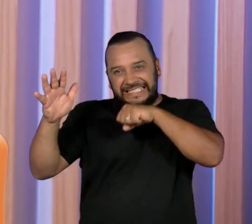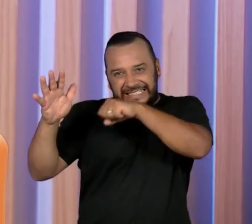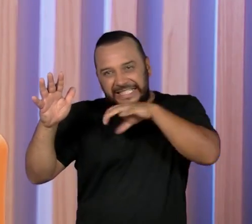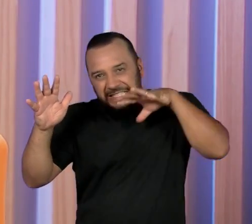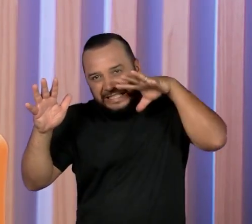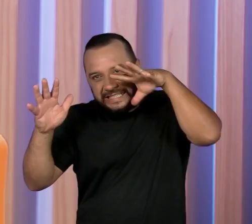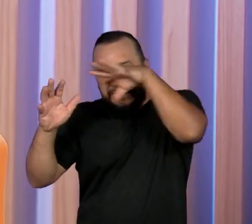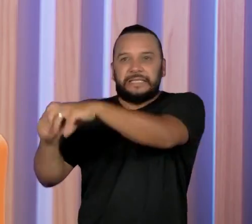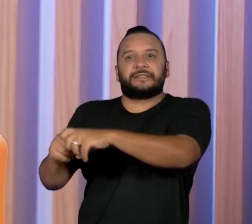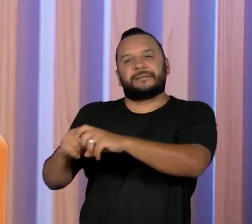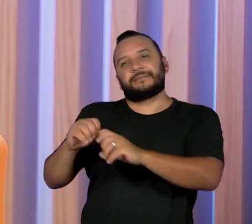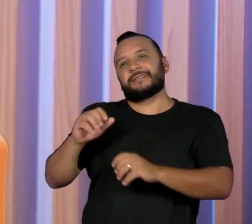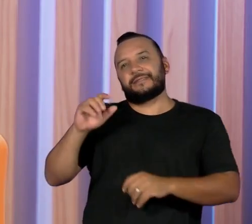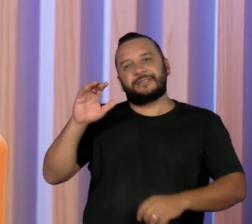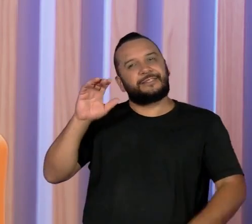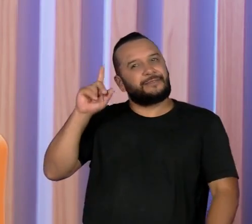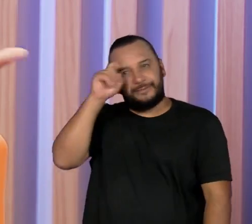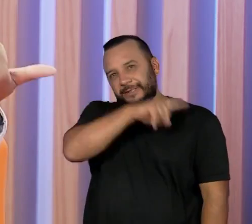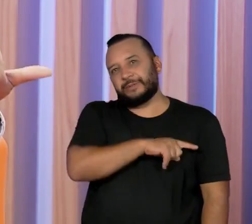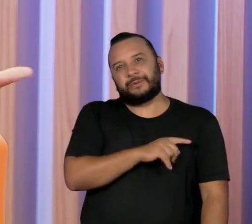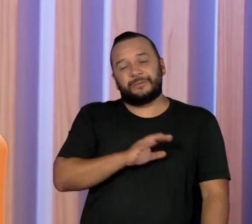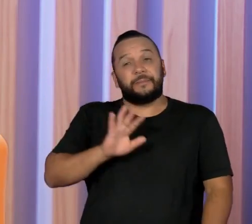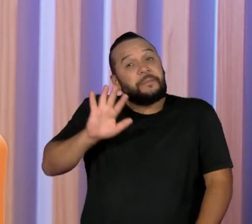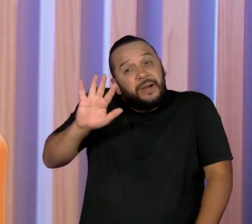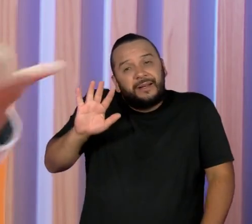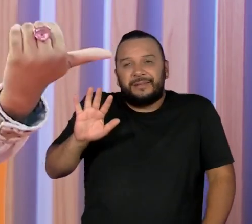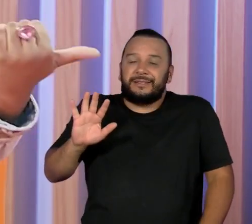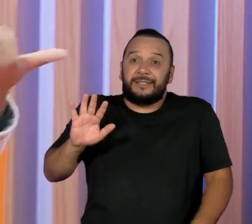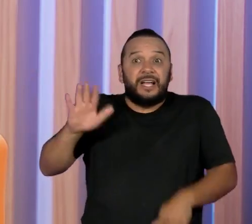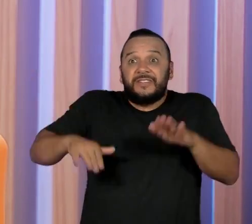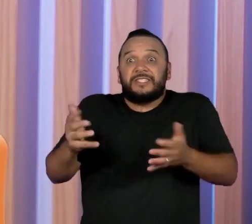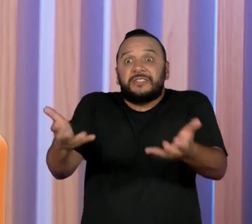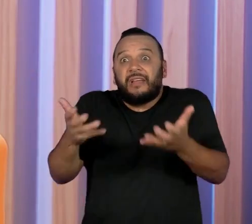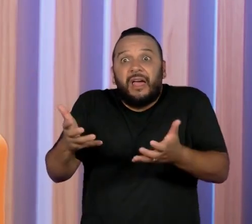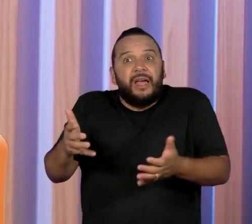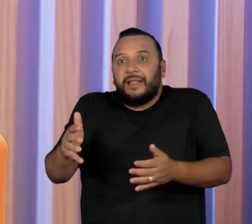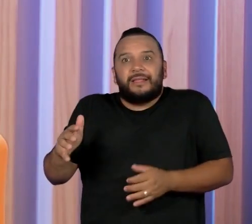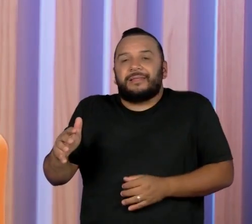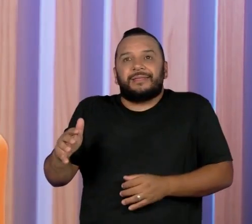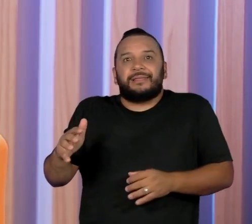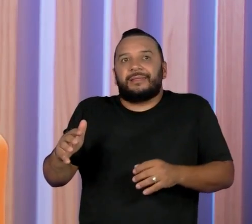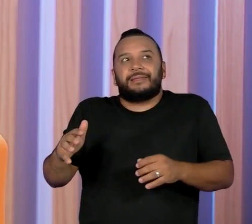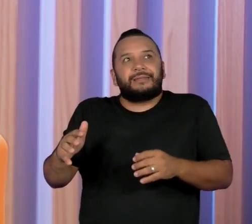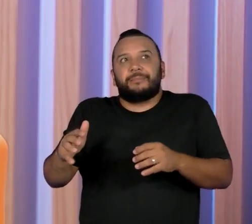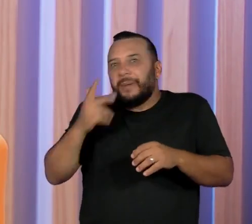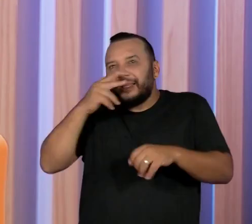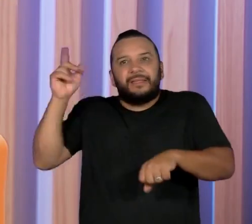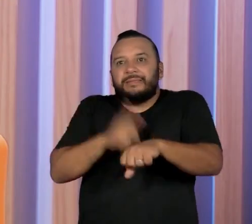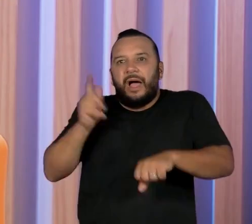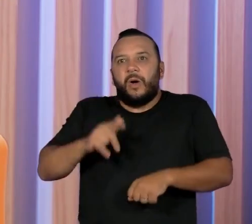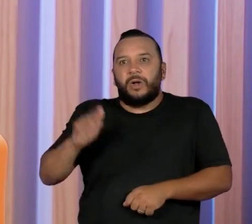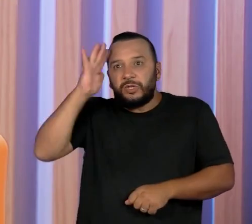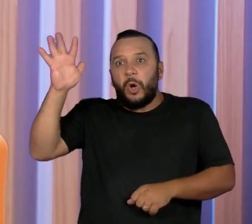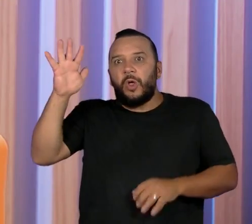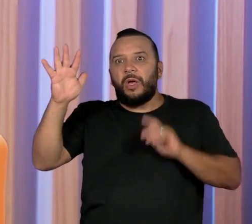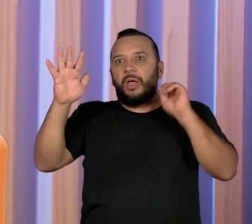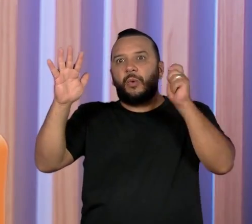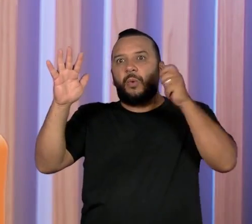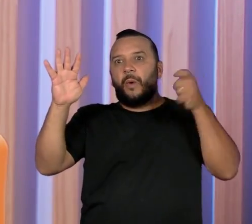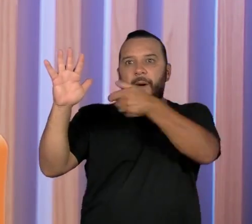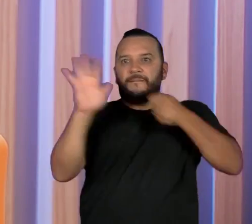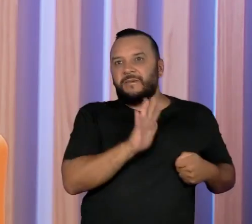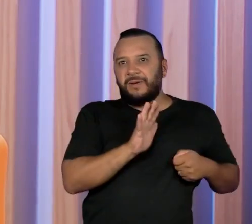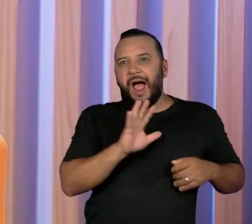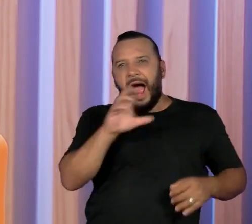seja um pouco mais longa. Mas talvez pelo imediatismo que eu tinha em poder ter uma carreira, em poder